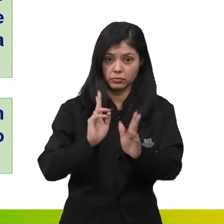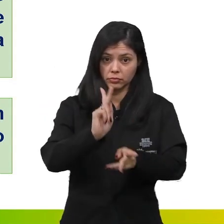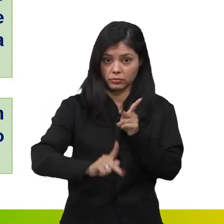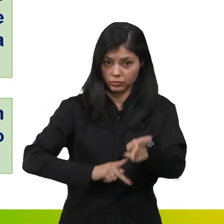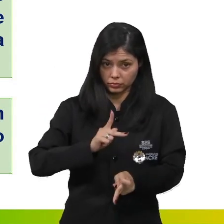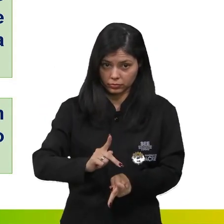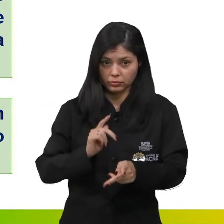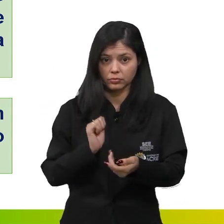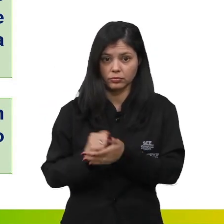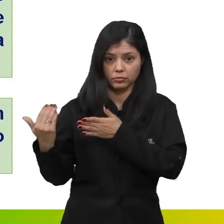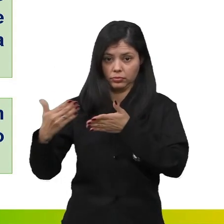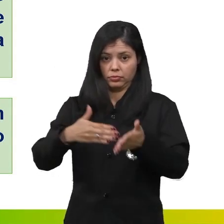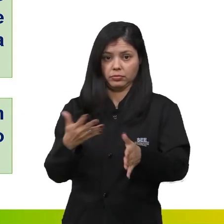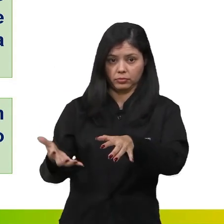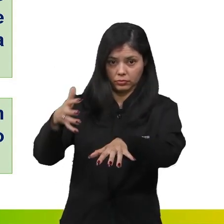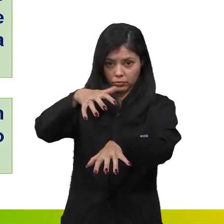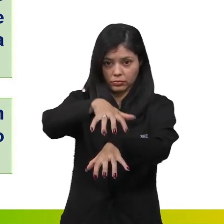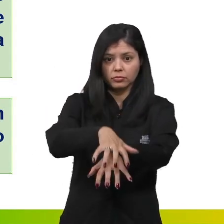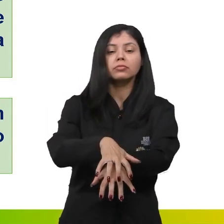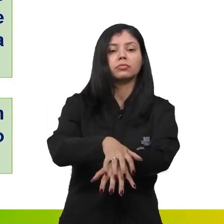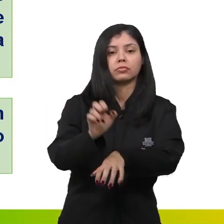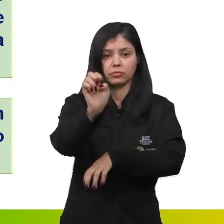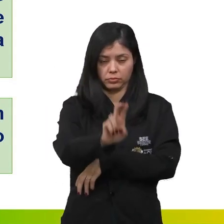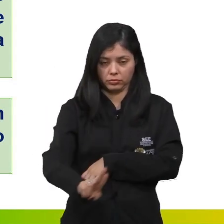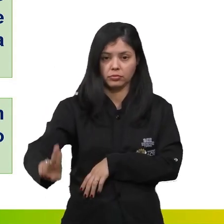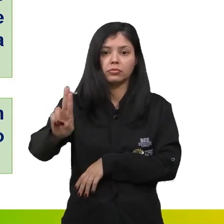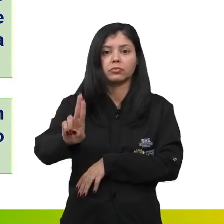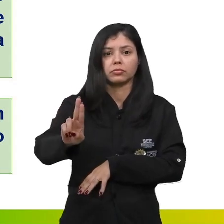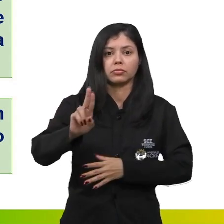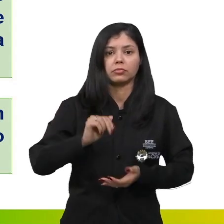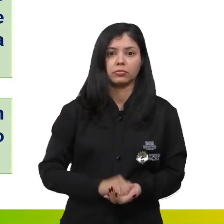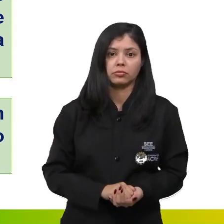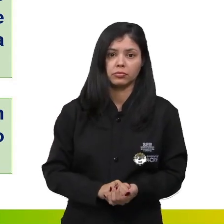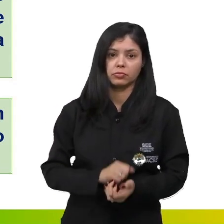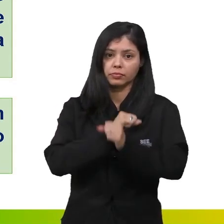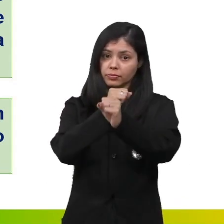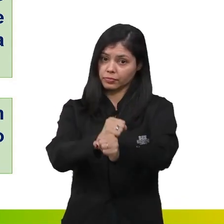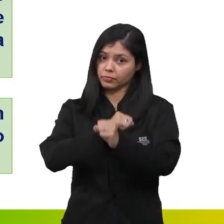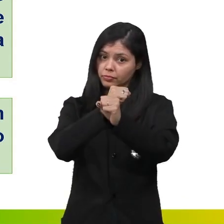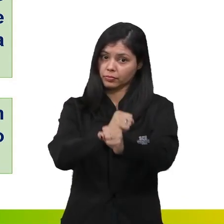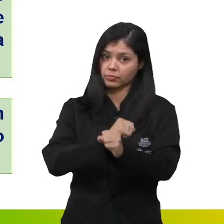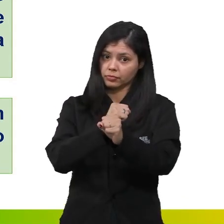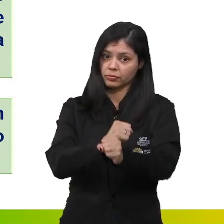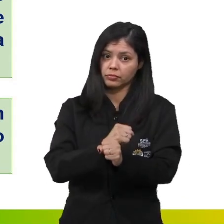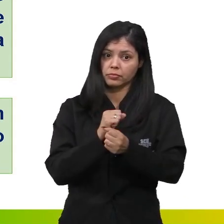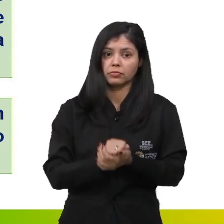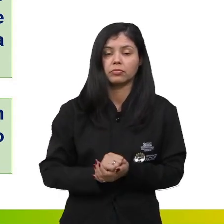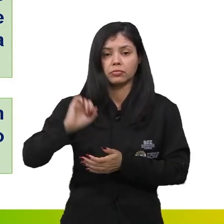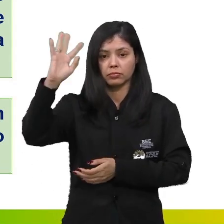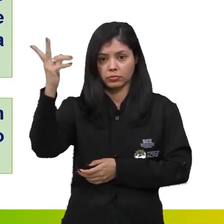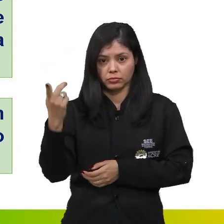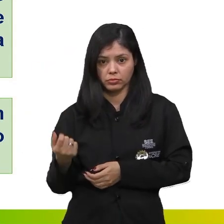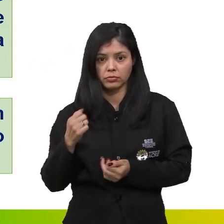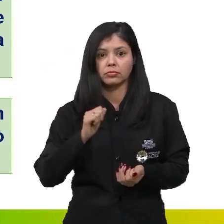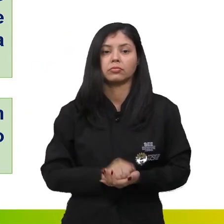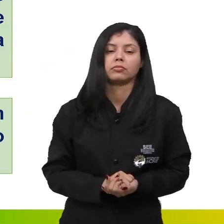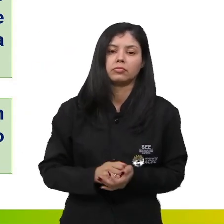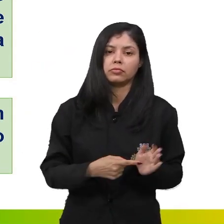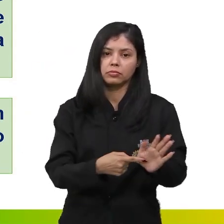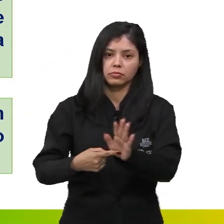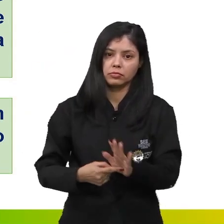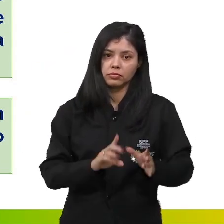Os fluxos populacionais, com a chegada de colonizadores europeus e escravização de